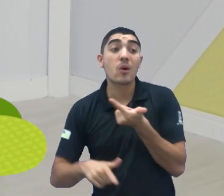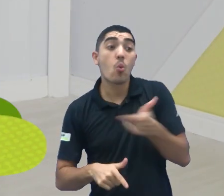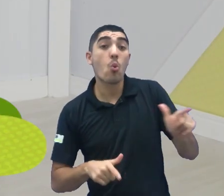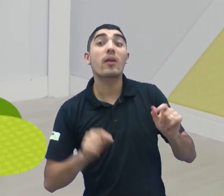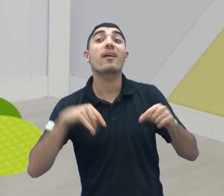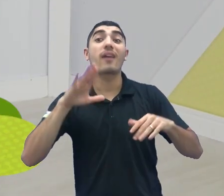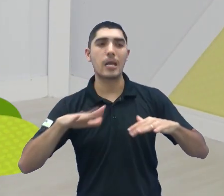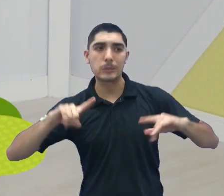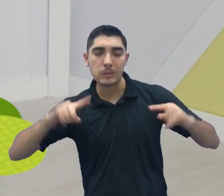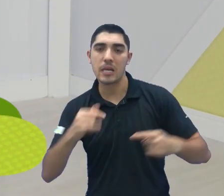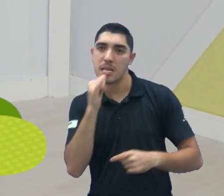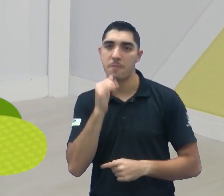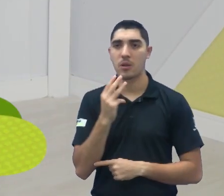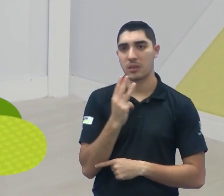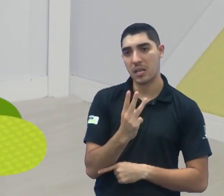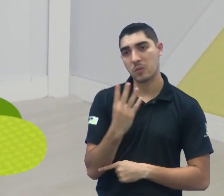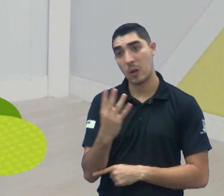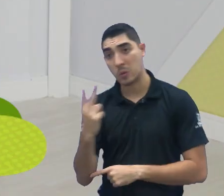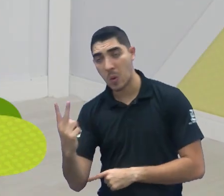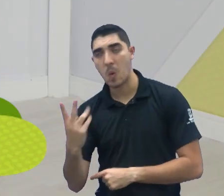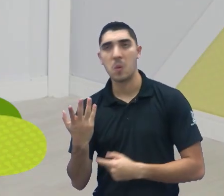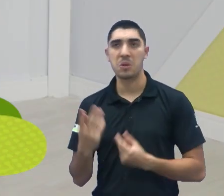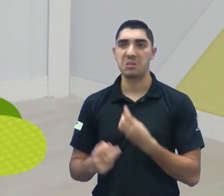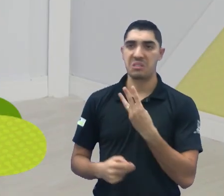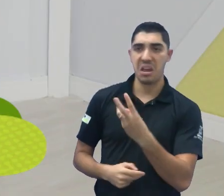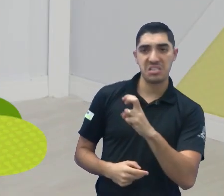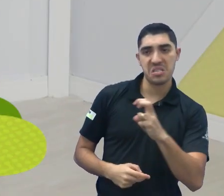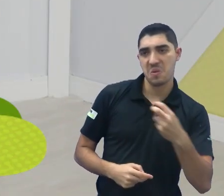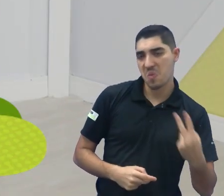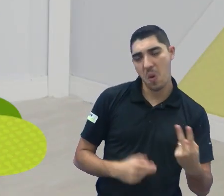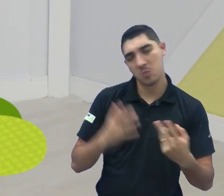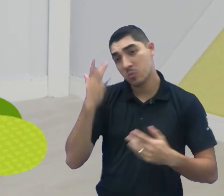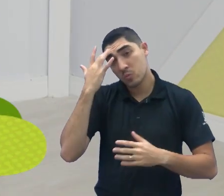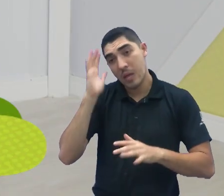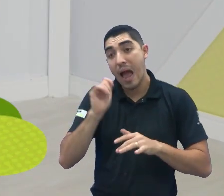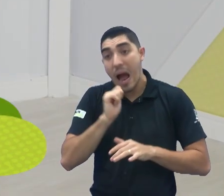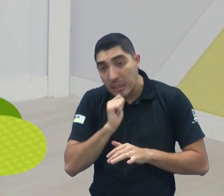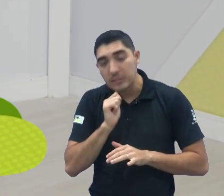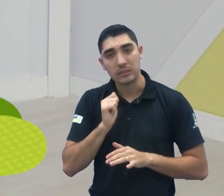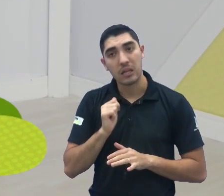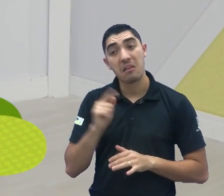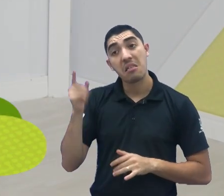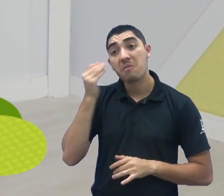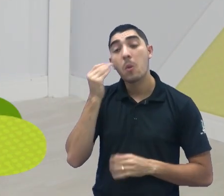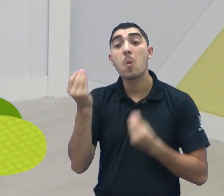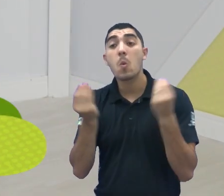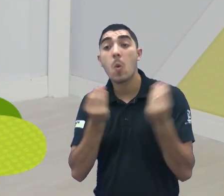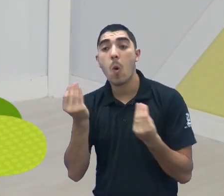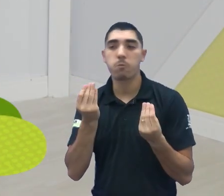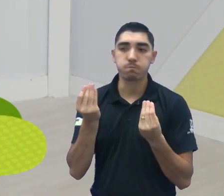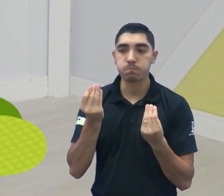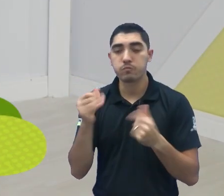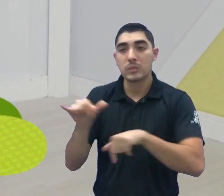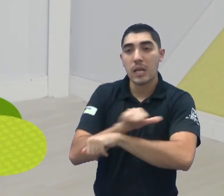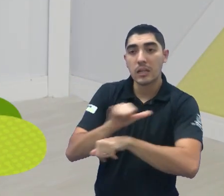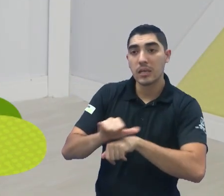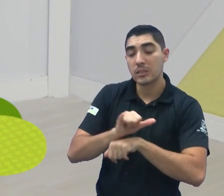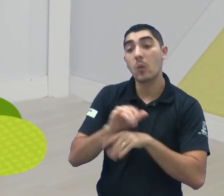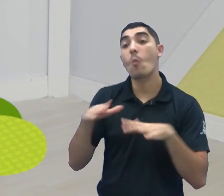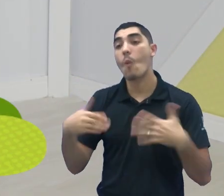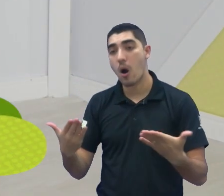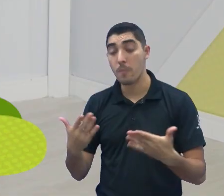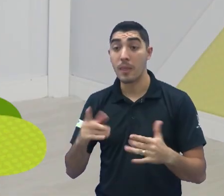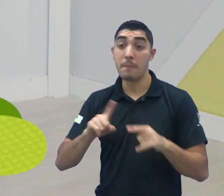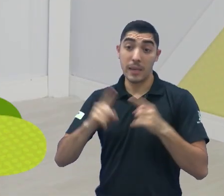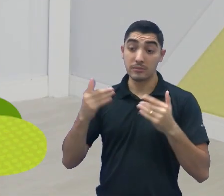4-4-2 ou um 3-5-2 de acordo com o adversário. A gente não sabe exatamente o que ele vai escolher para colocar em campo. A partir de domingo a gente vai começar a ter essa